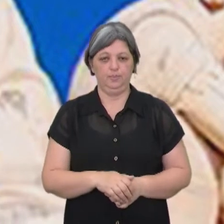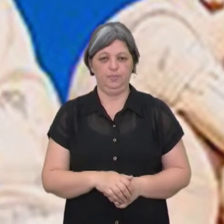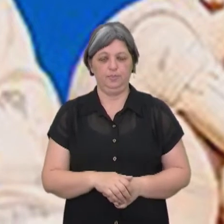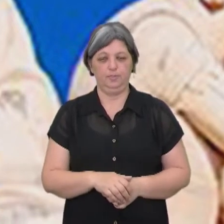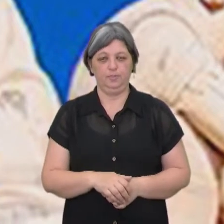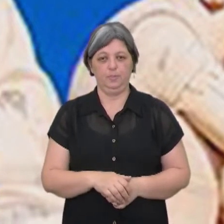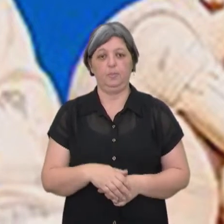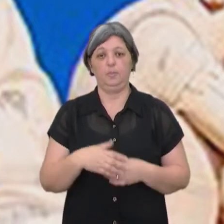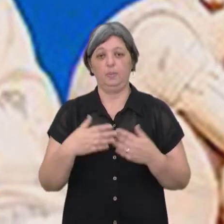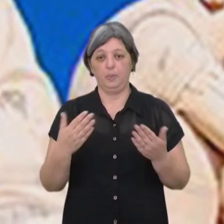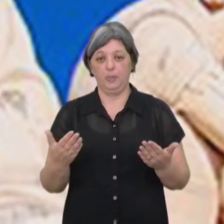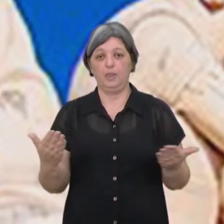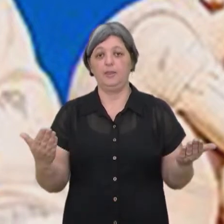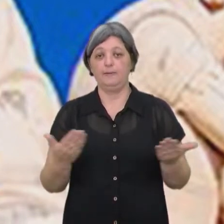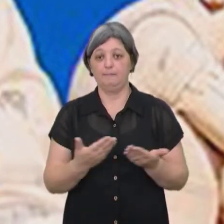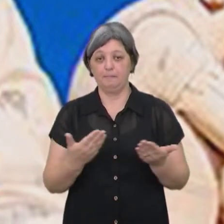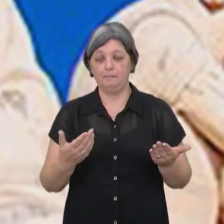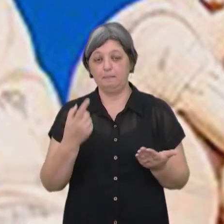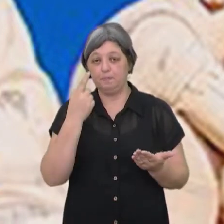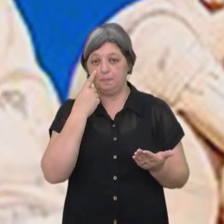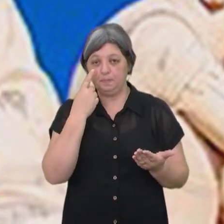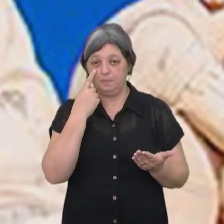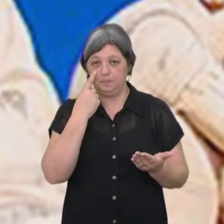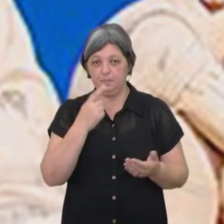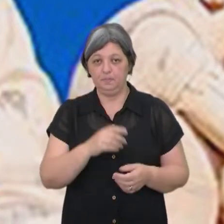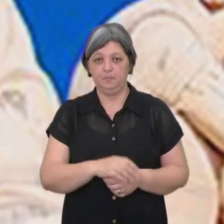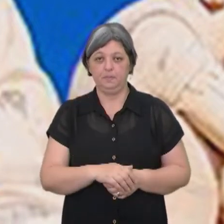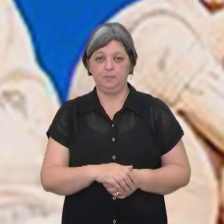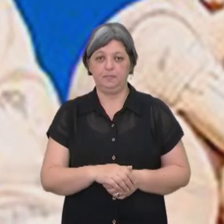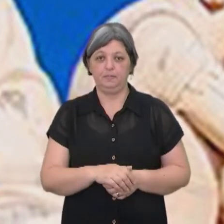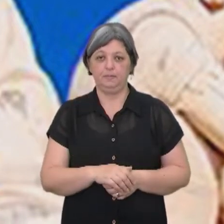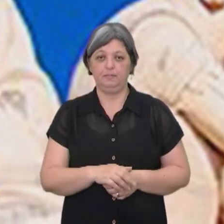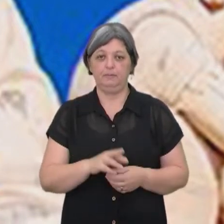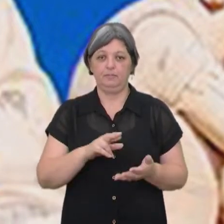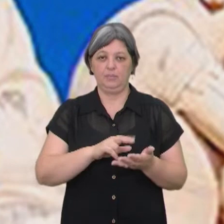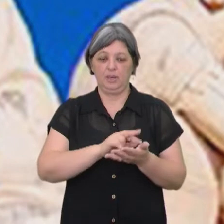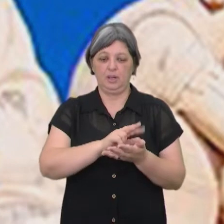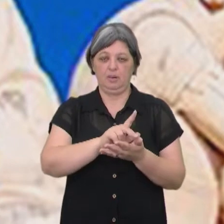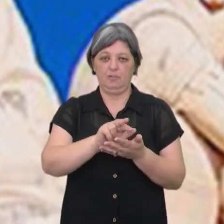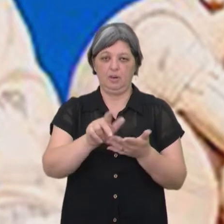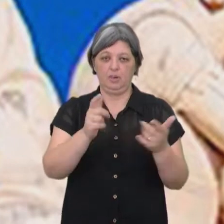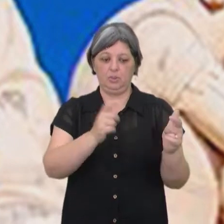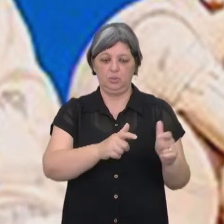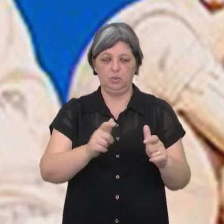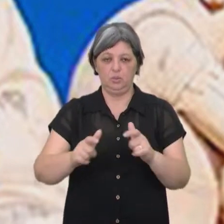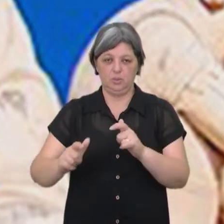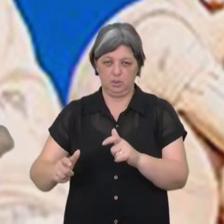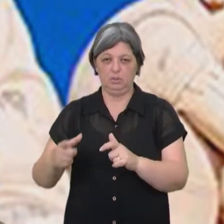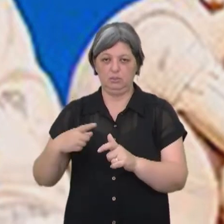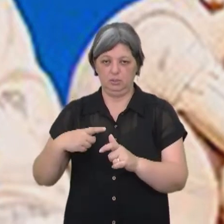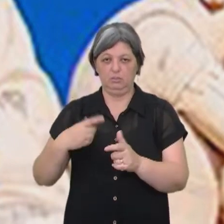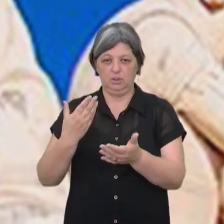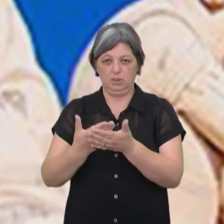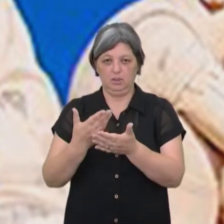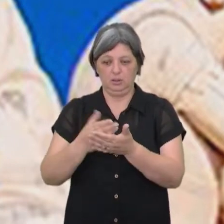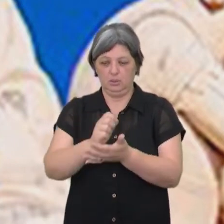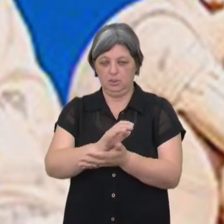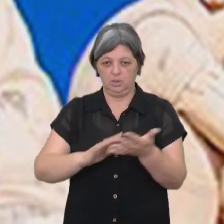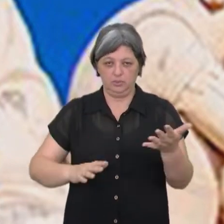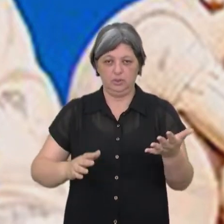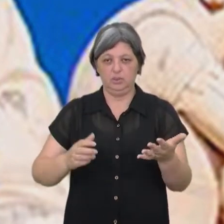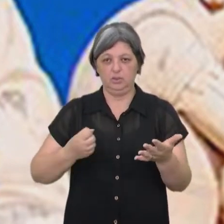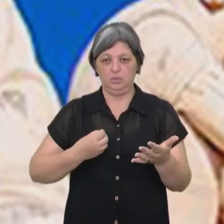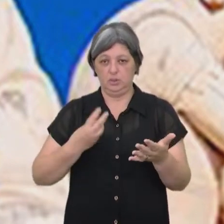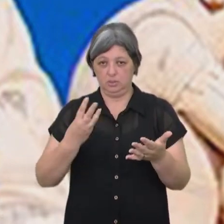Pessoal, agora a gente vai ver vários pontos que a gente viu no decorrer dessa atividade